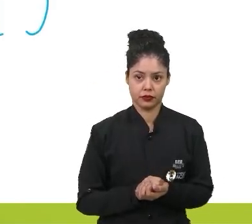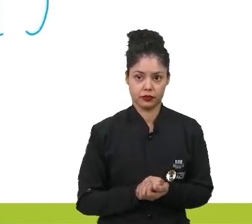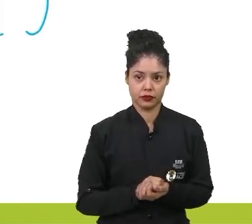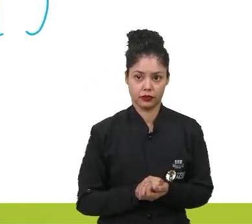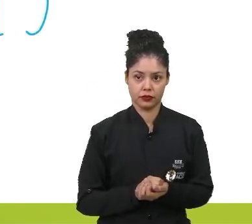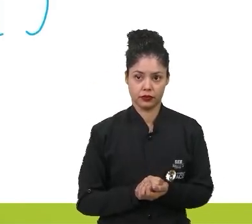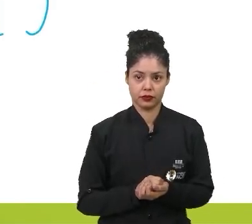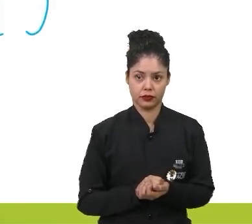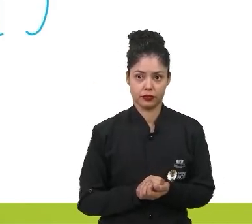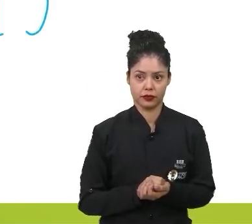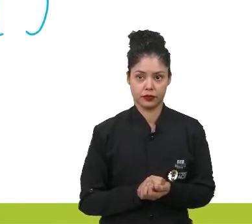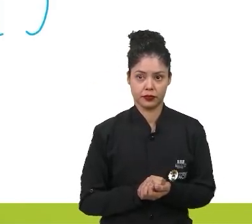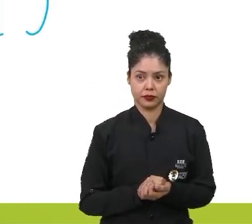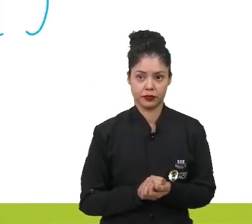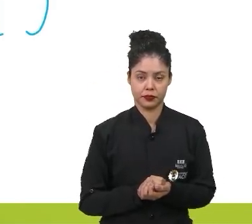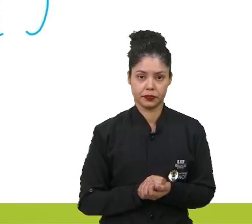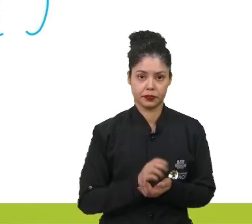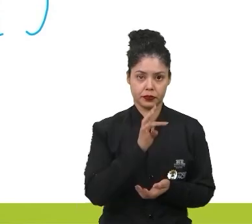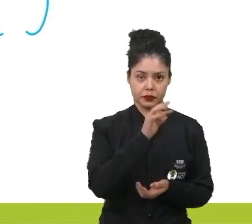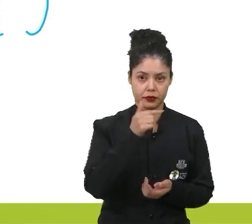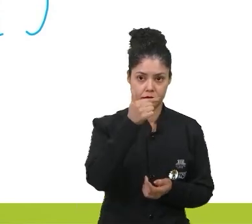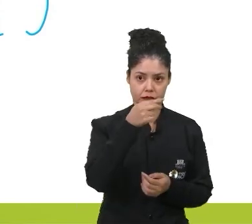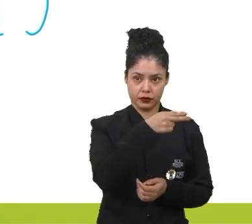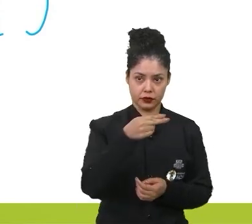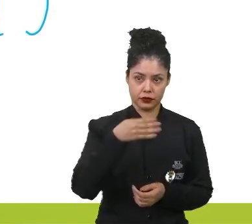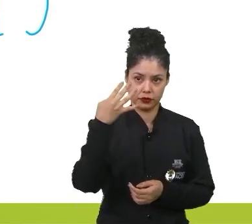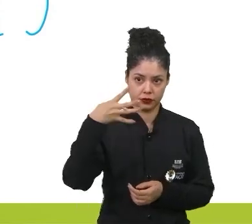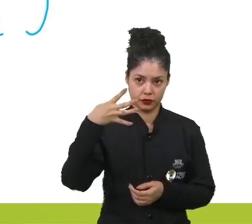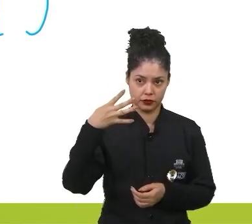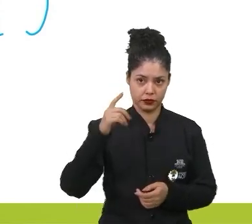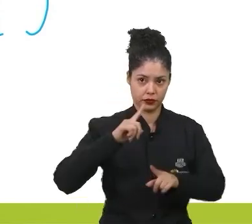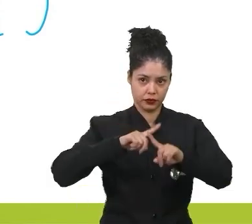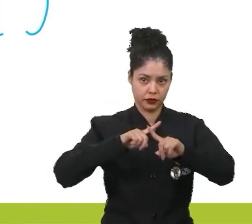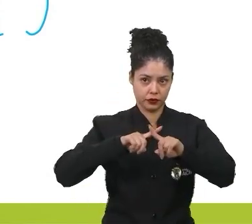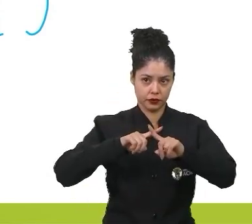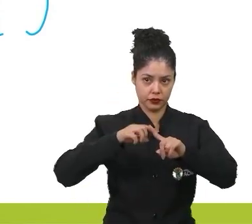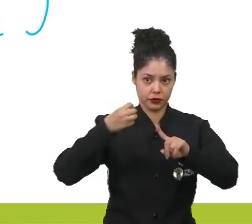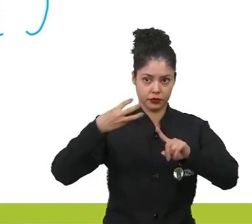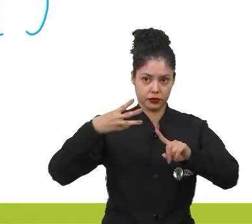Vou colocar um pouco aqui, né? T ao quadrado igual a 4 vezes